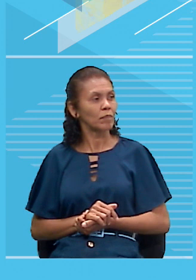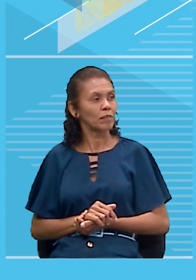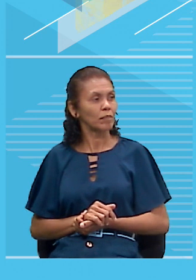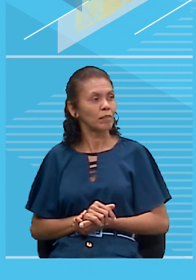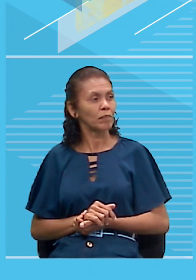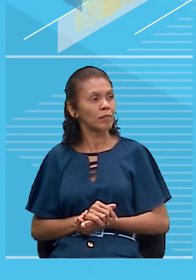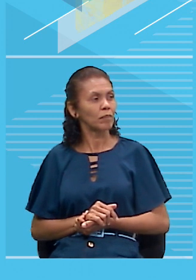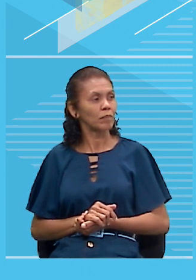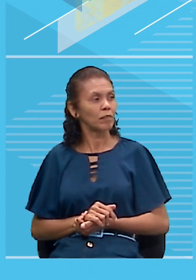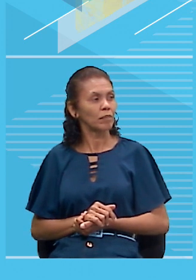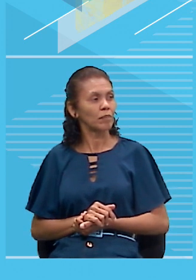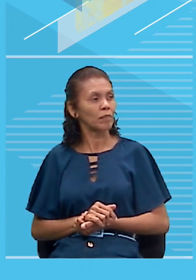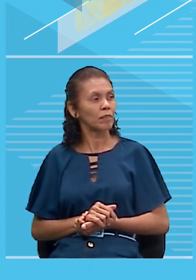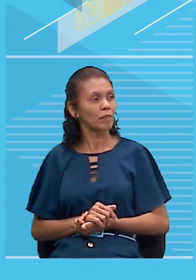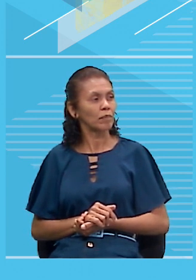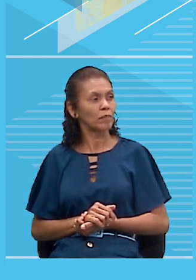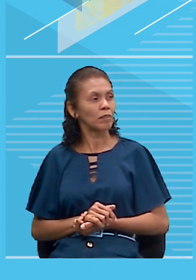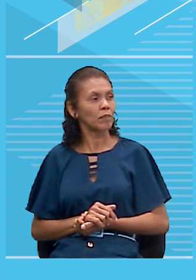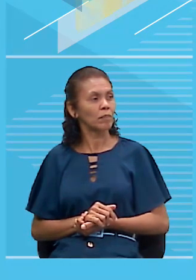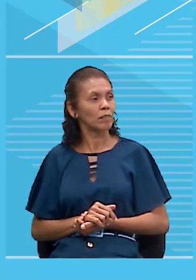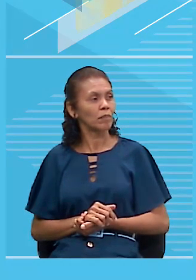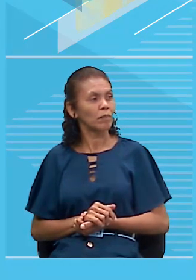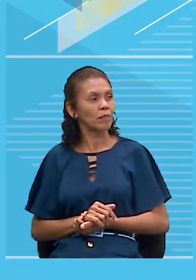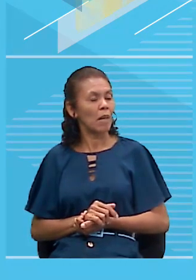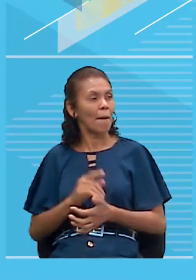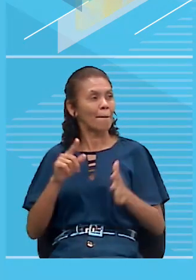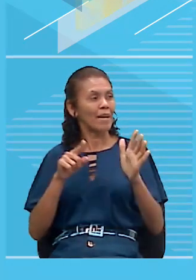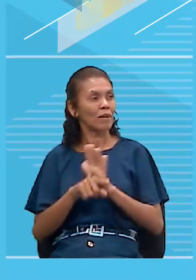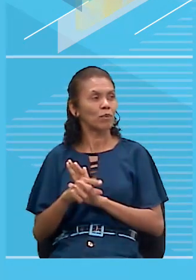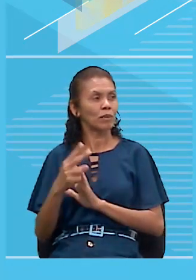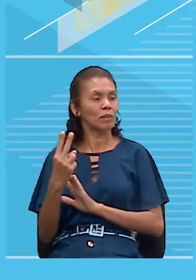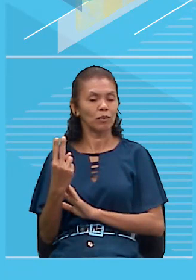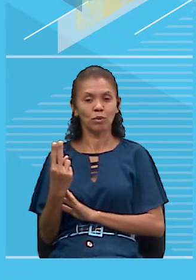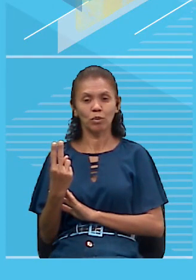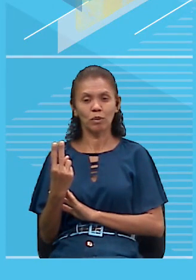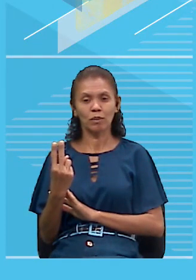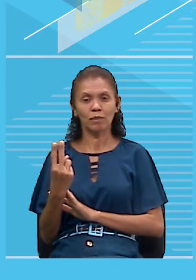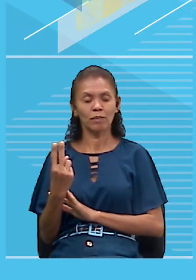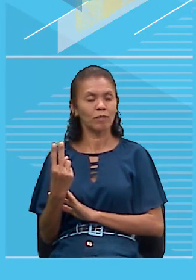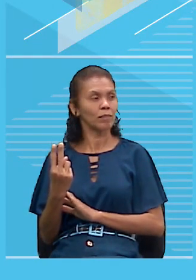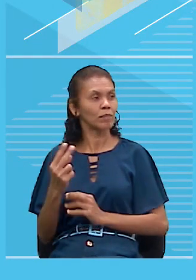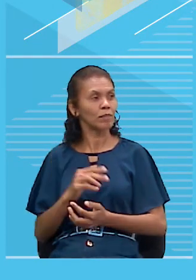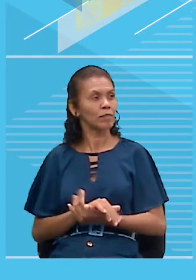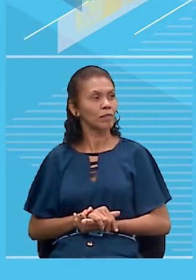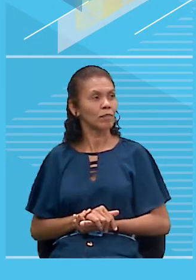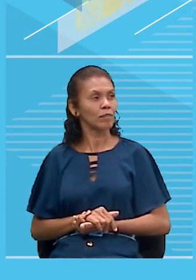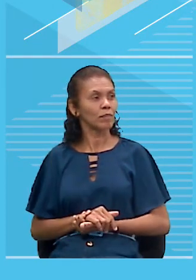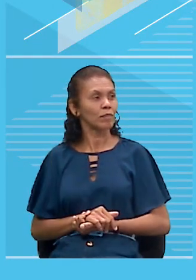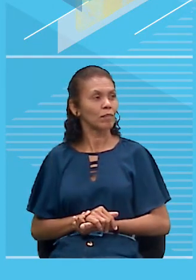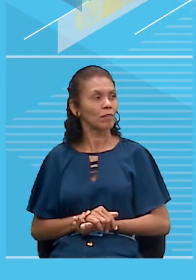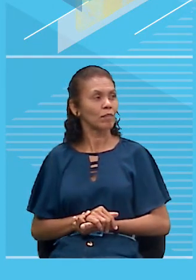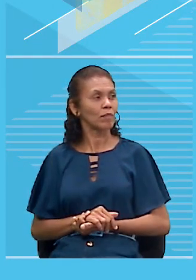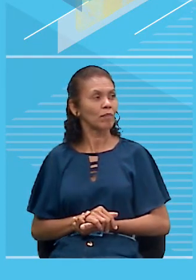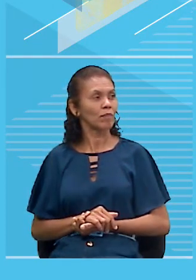canetinha canetinha canetinha passou lá vai beber segunda